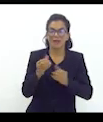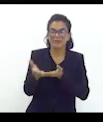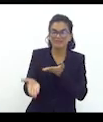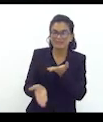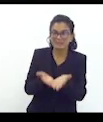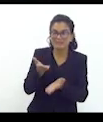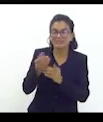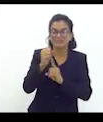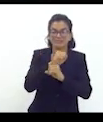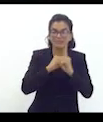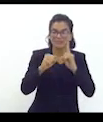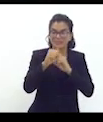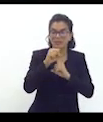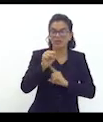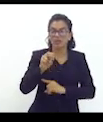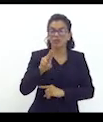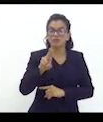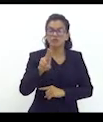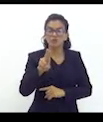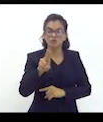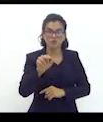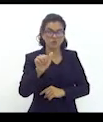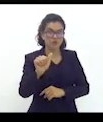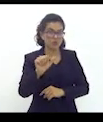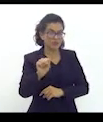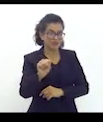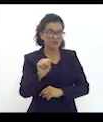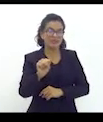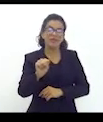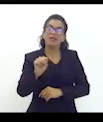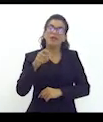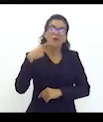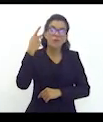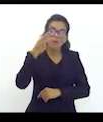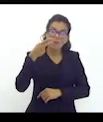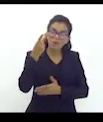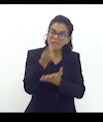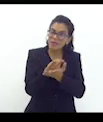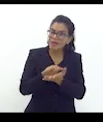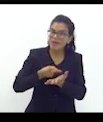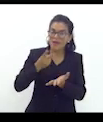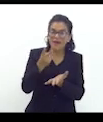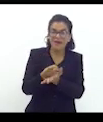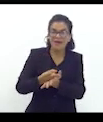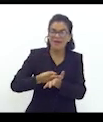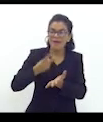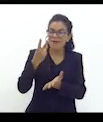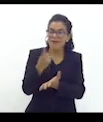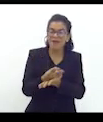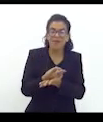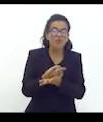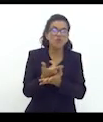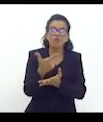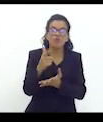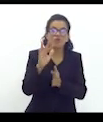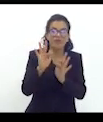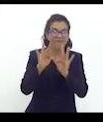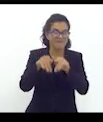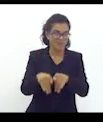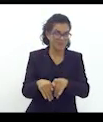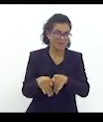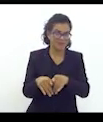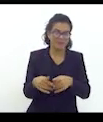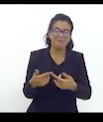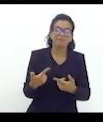assistência social, que é o SUAS, e passa a ser uma política permanente, sem o risco de interrupções, com